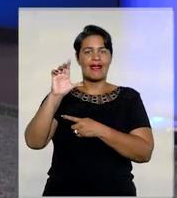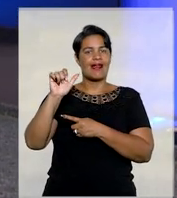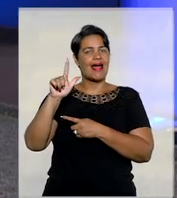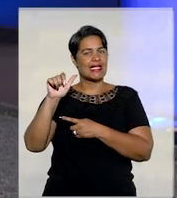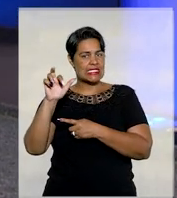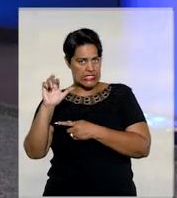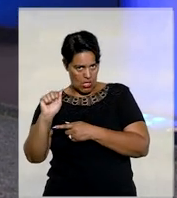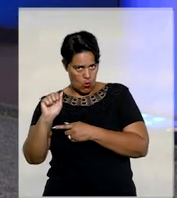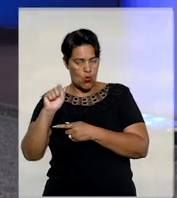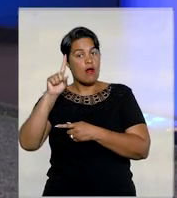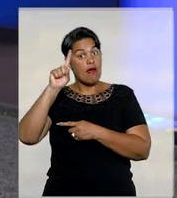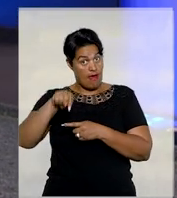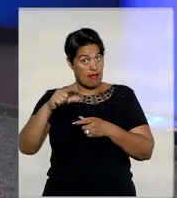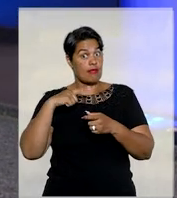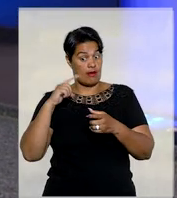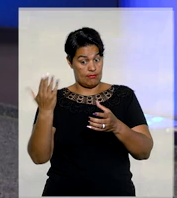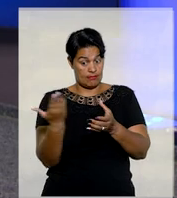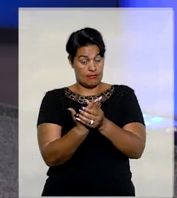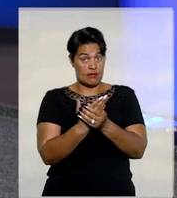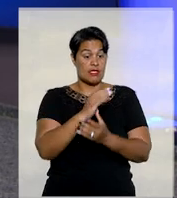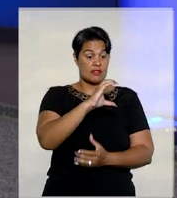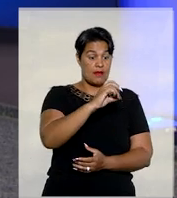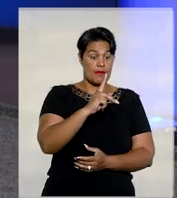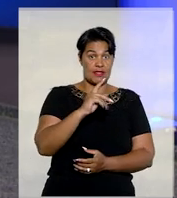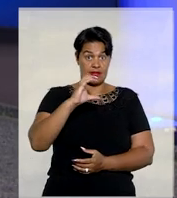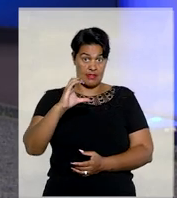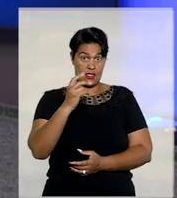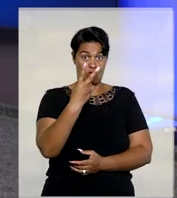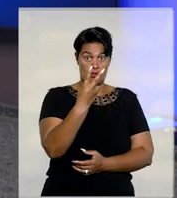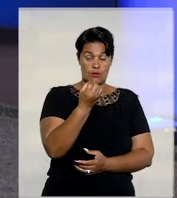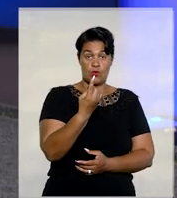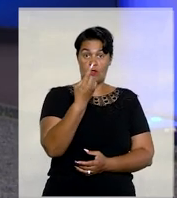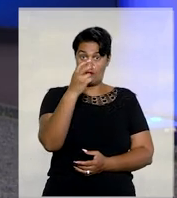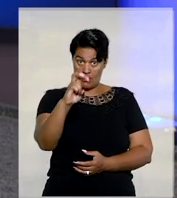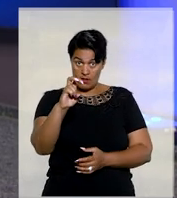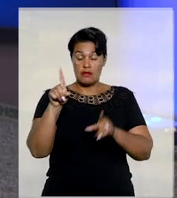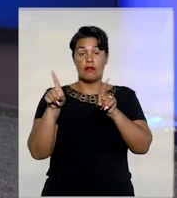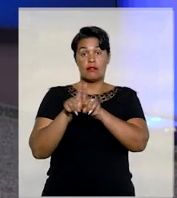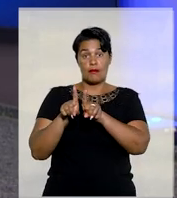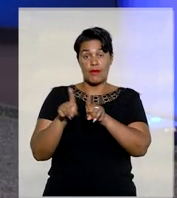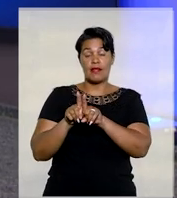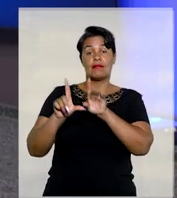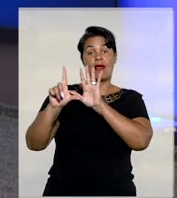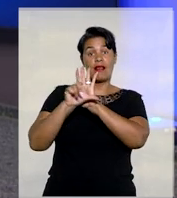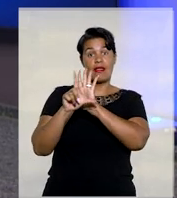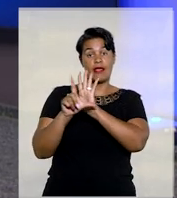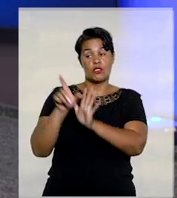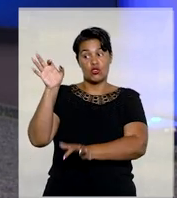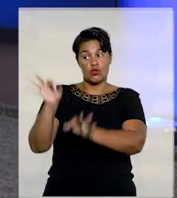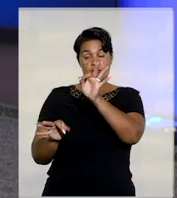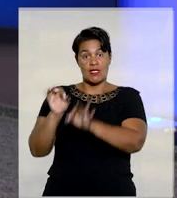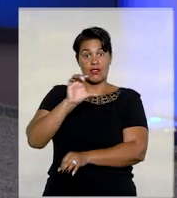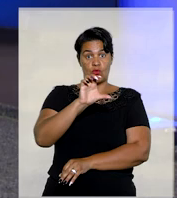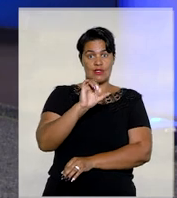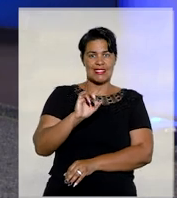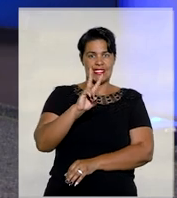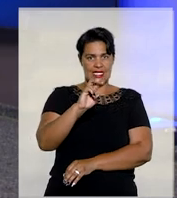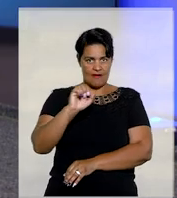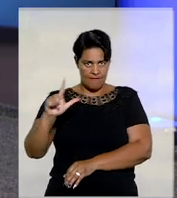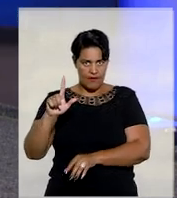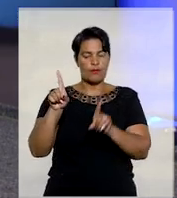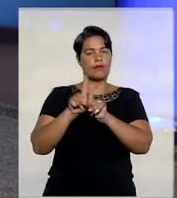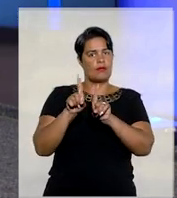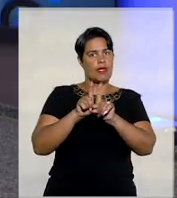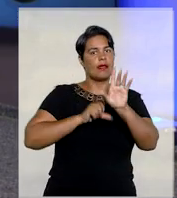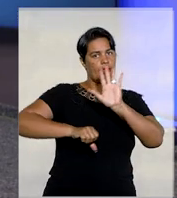Civil de 2015, no Código de Processo Penal e na Lei dos Juizados Especiais Cíveis e Criminais. Bom, mas para quem